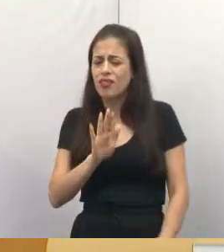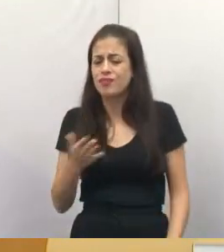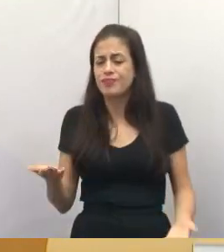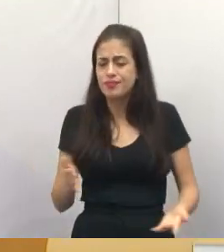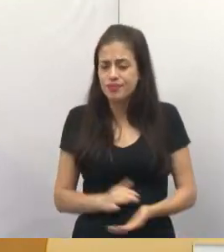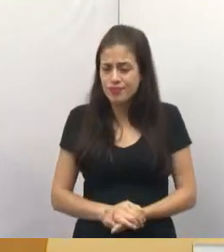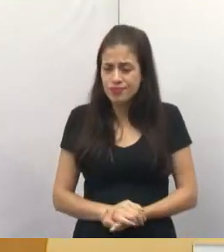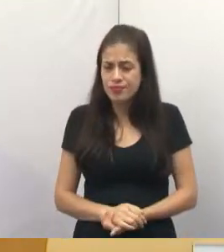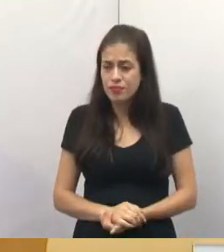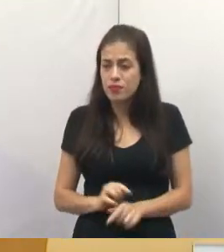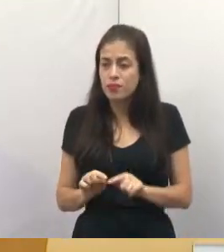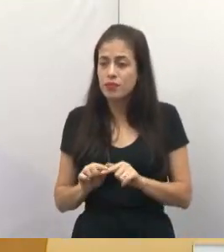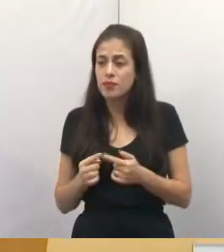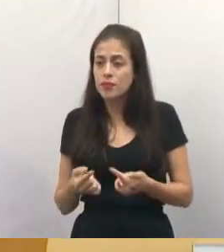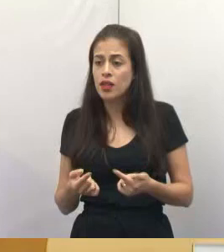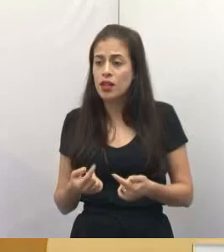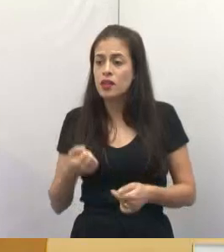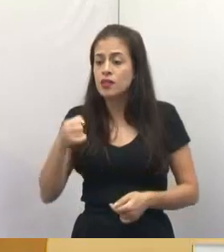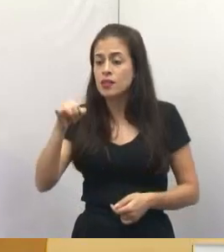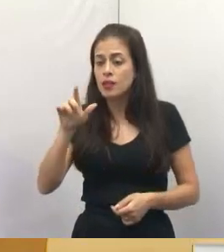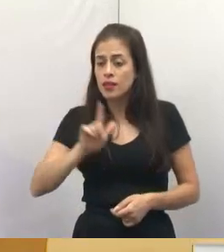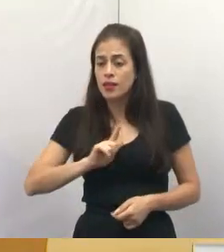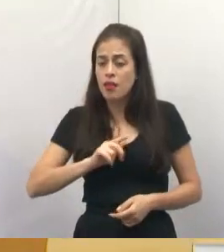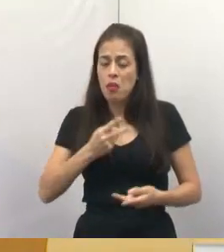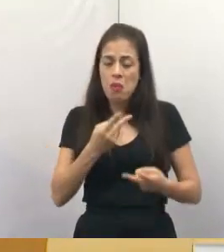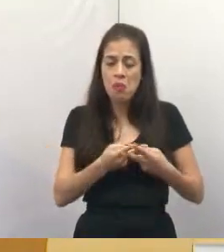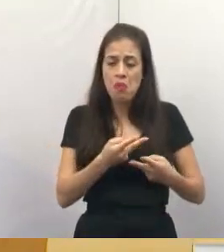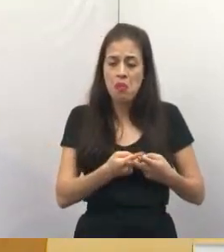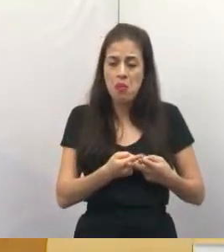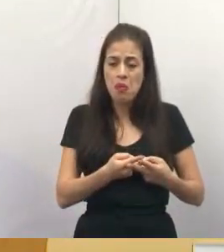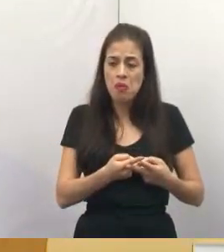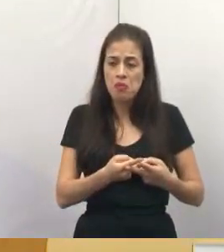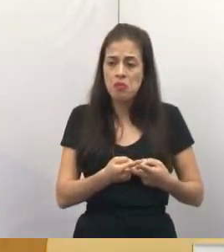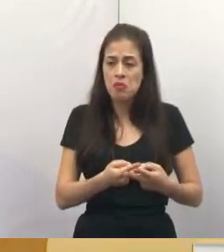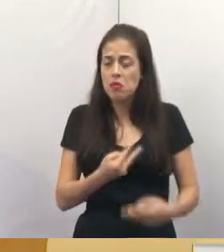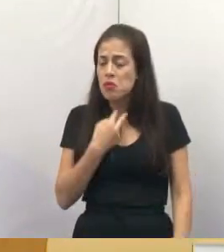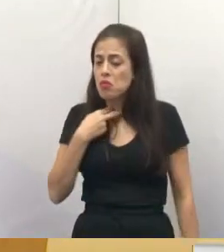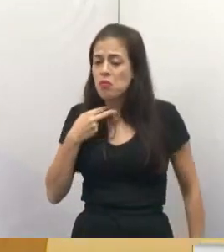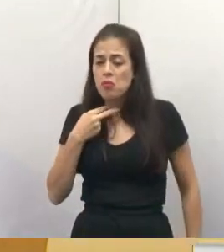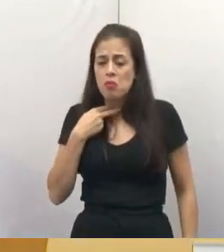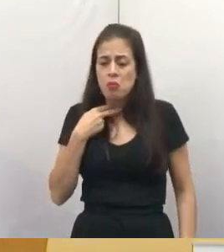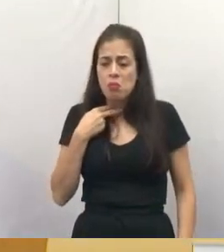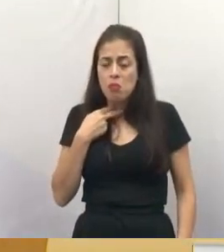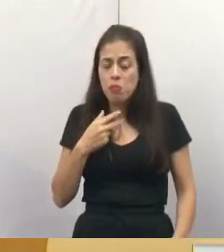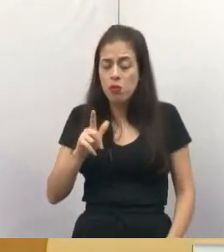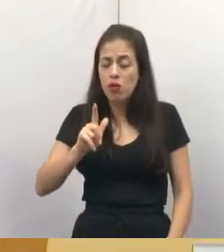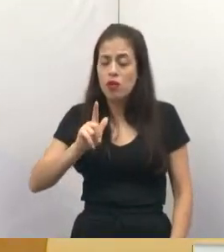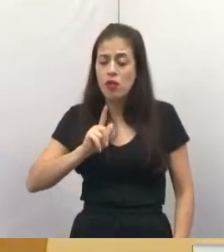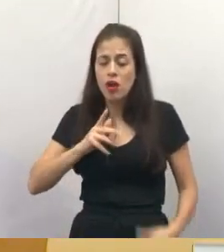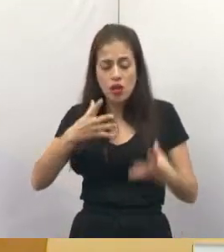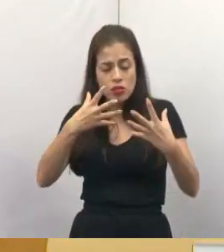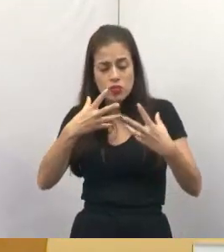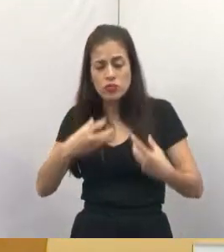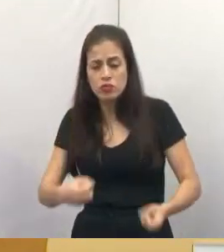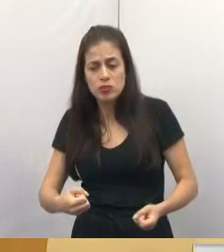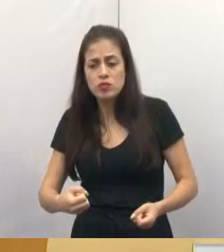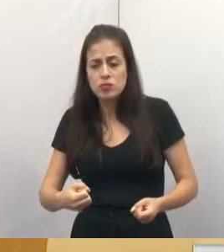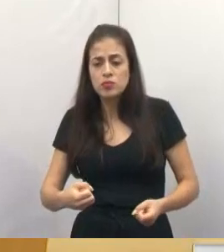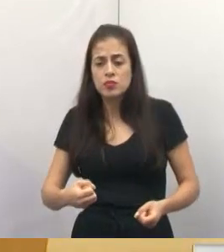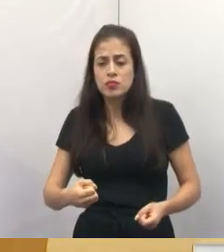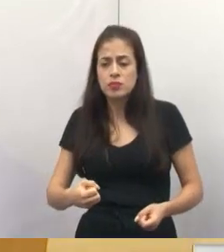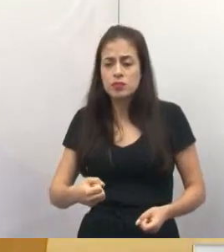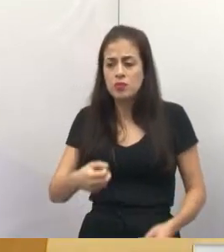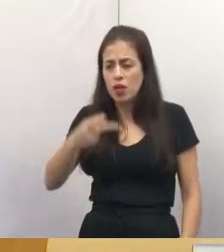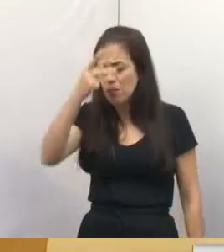poderá mais ocupar um cargo na prefeitura de Jacareí. E foram vários projetos que já fizemos aí na nossa